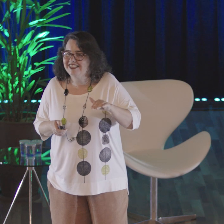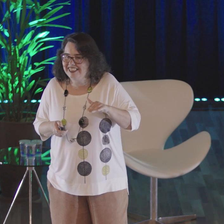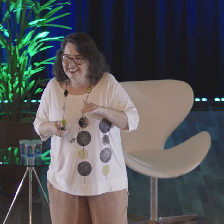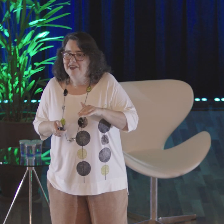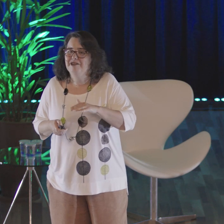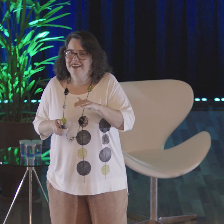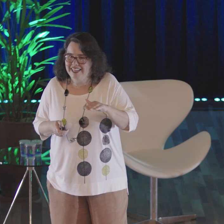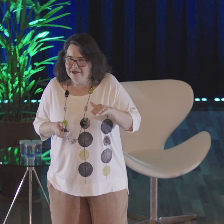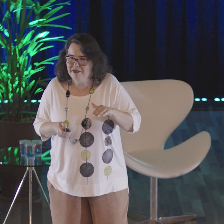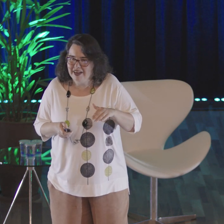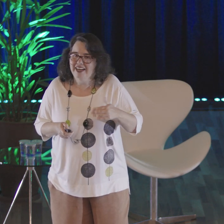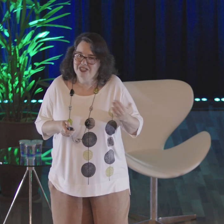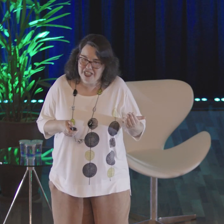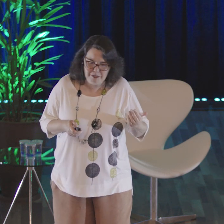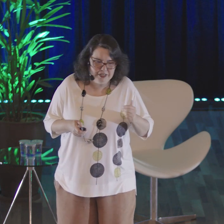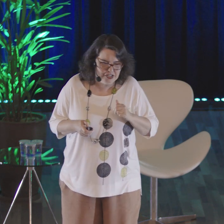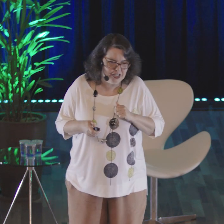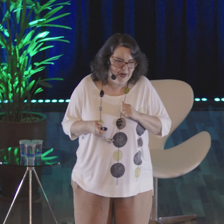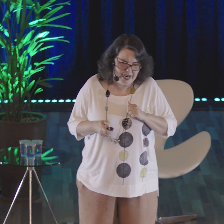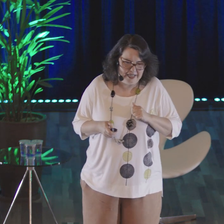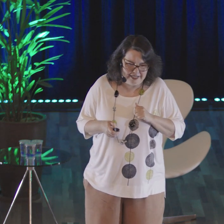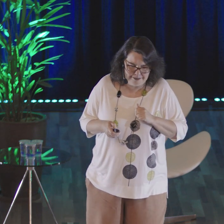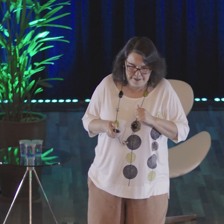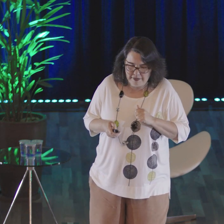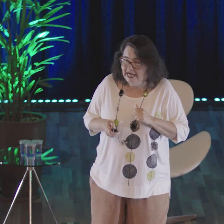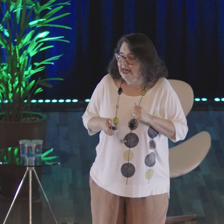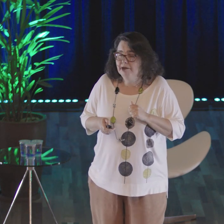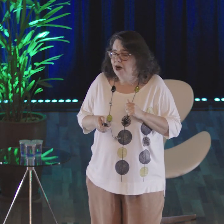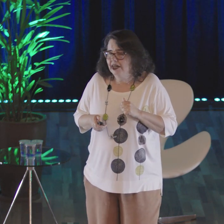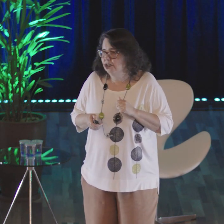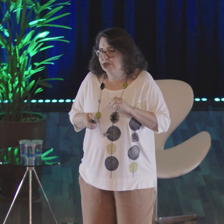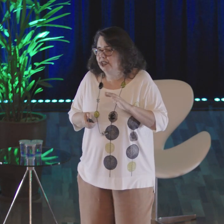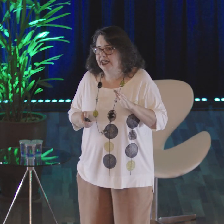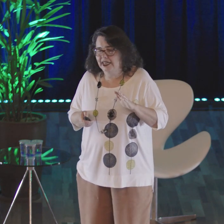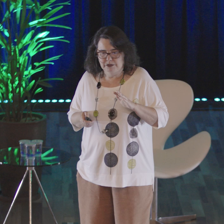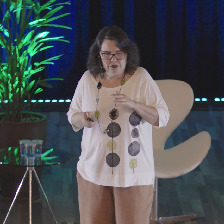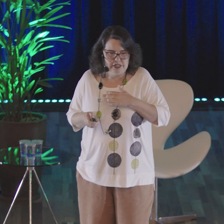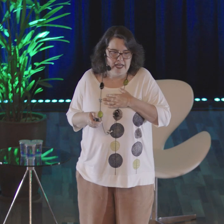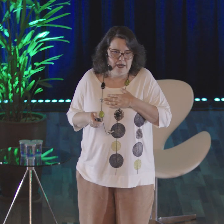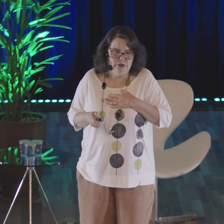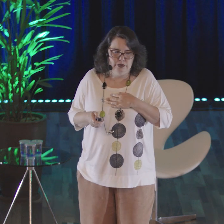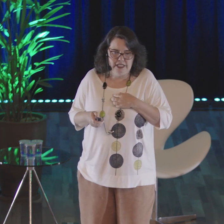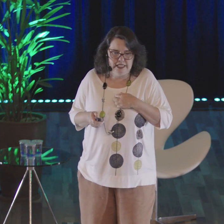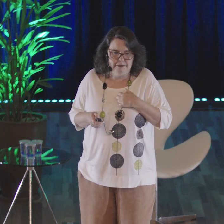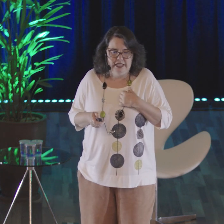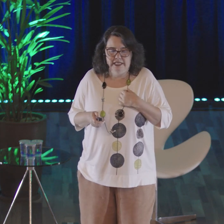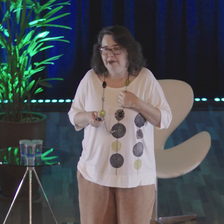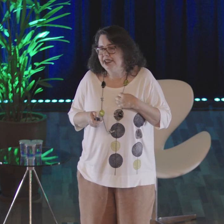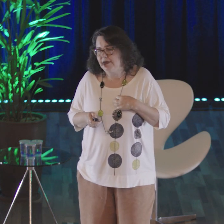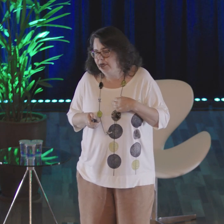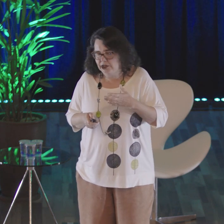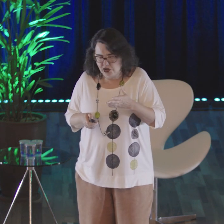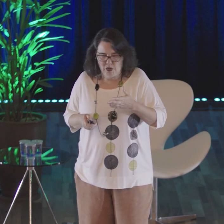e assim vedavam a caixa e protegiam a carga. Embora nós não tenhamos a autoria